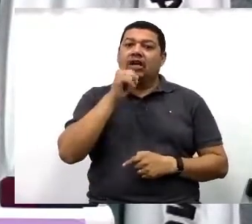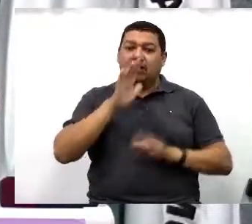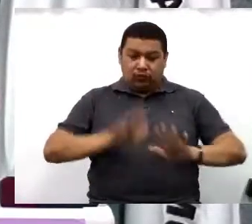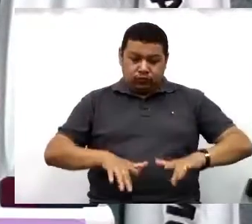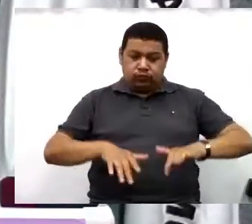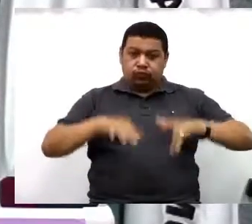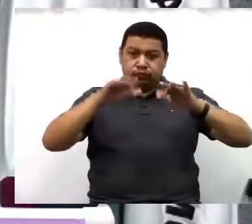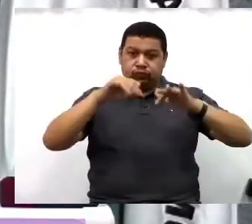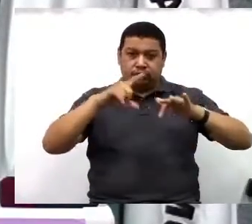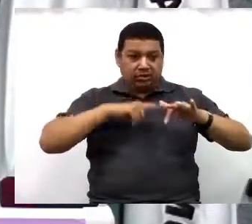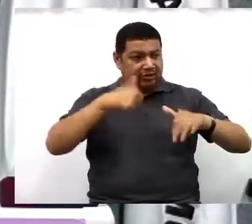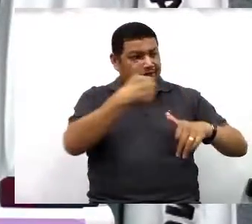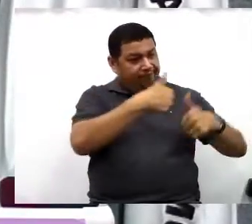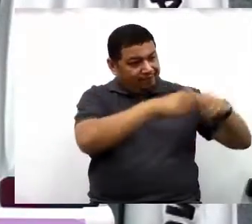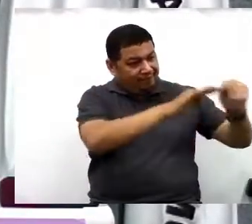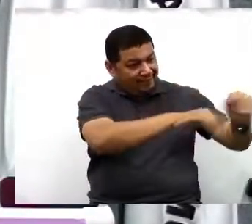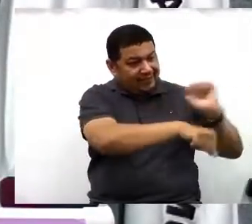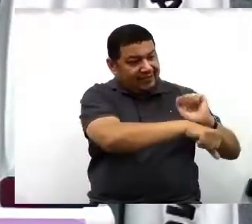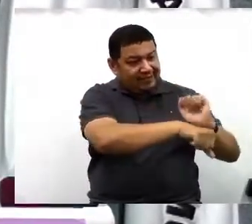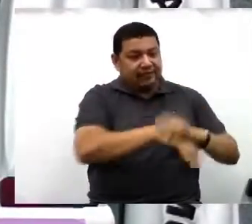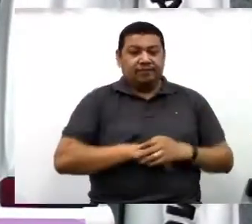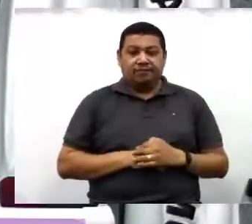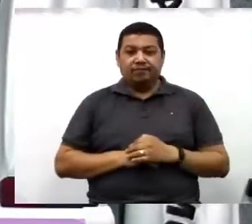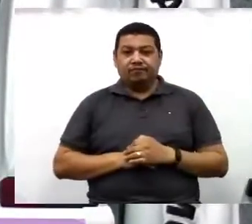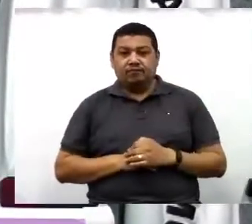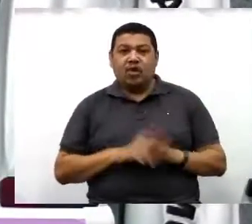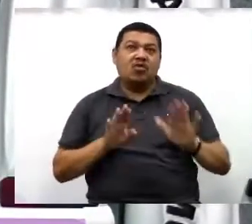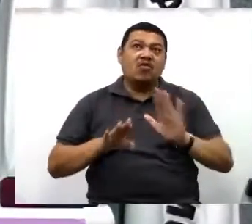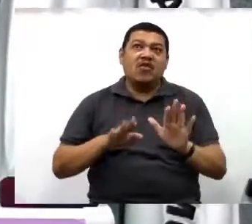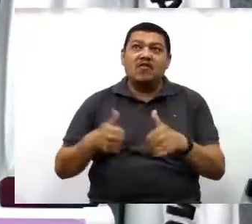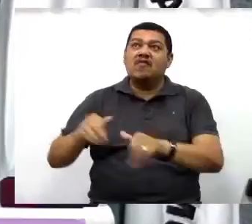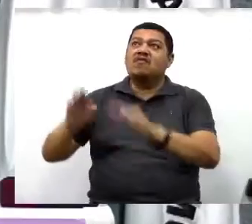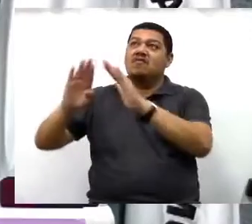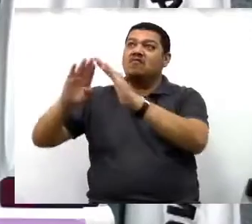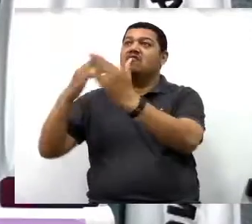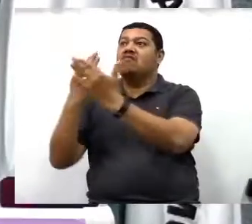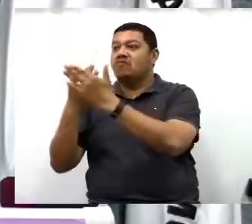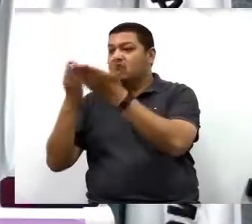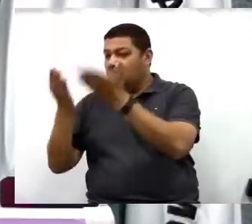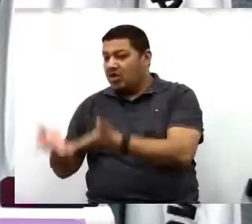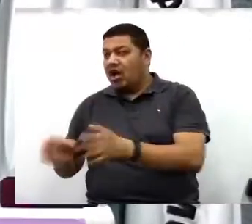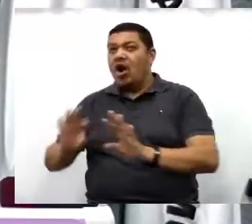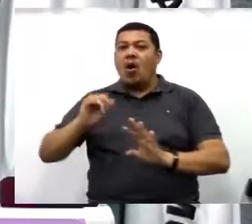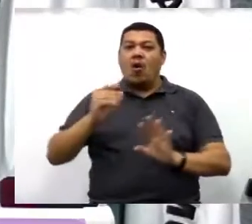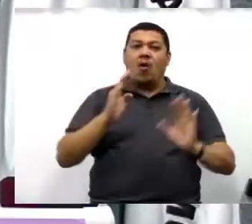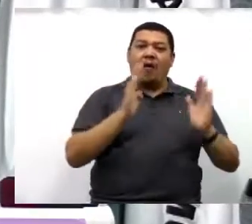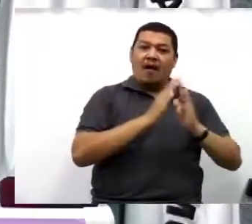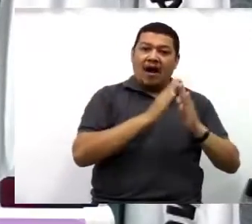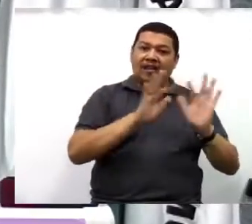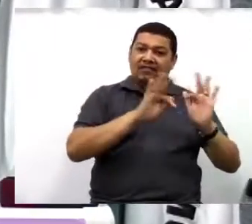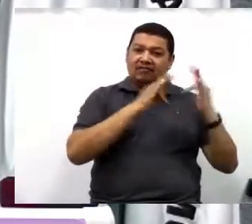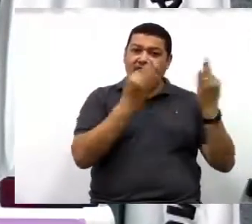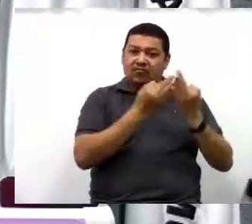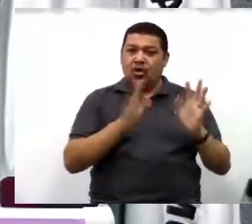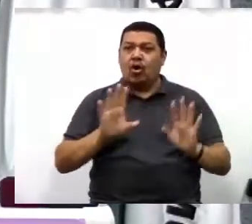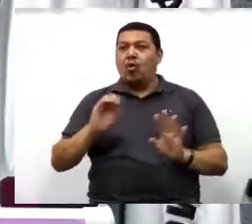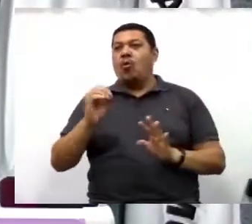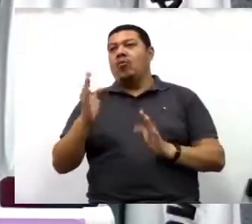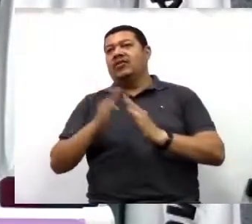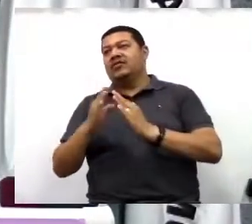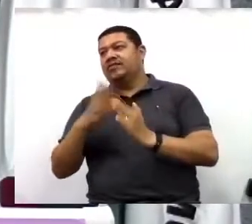está lá desabrigado num colégio, na casa de famílias, na casa de